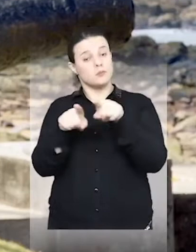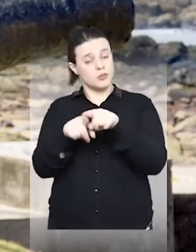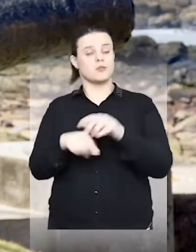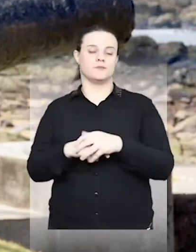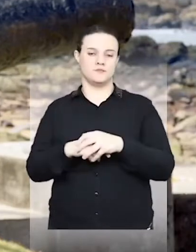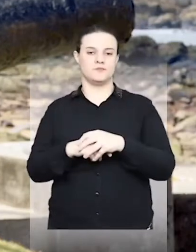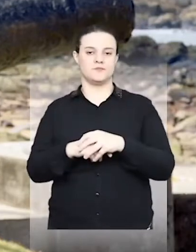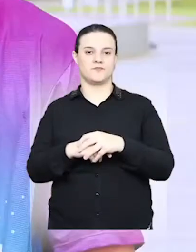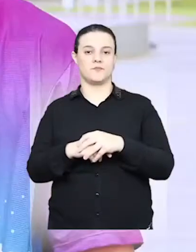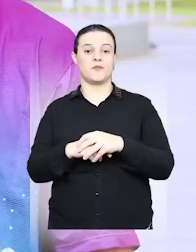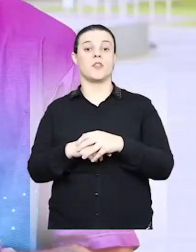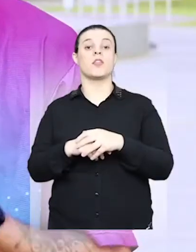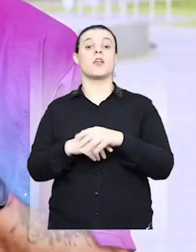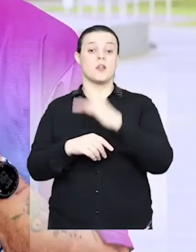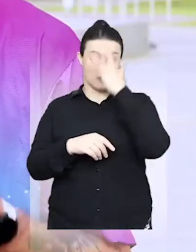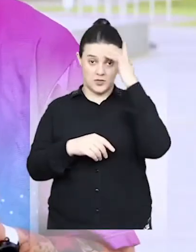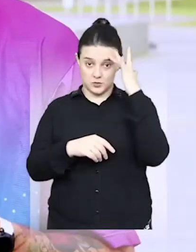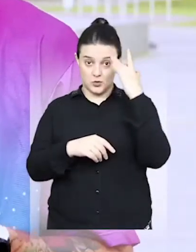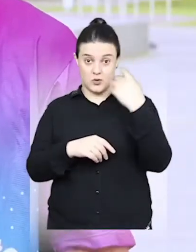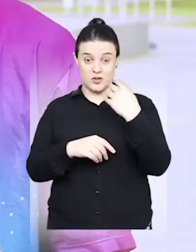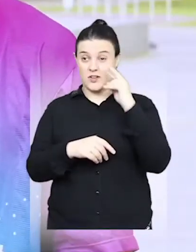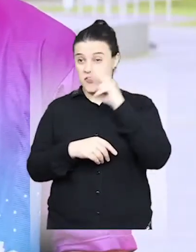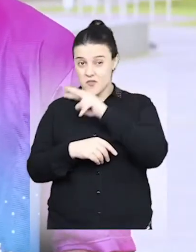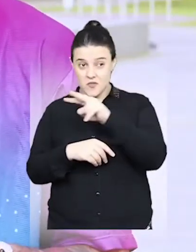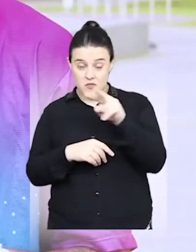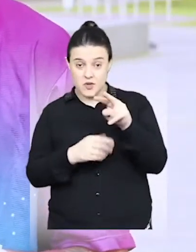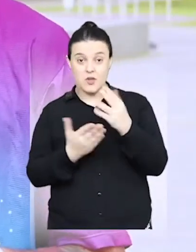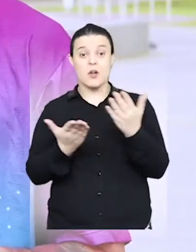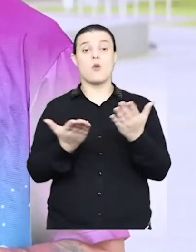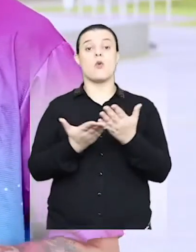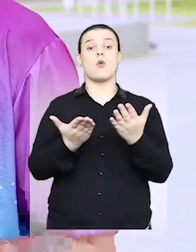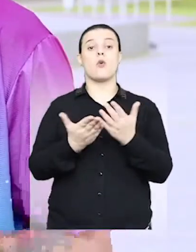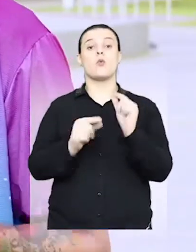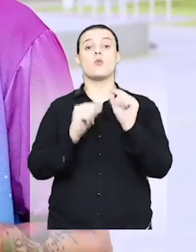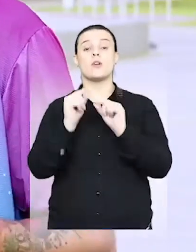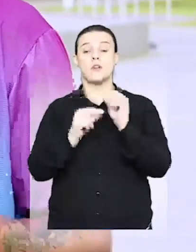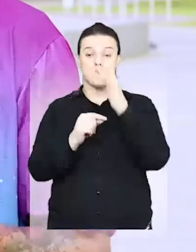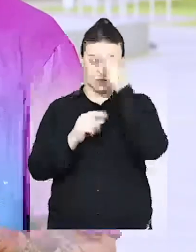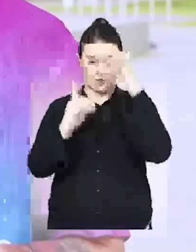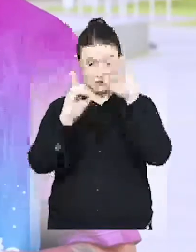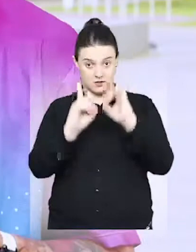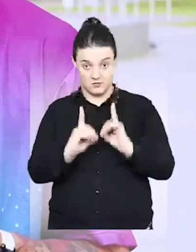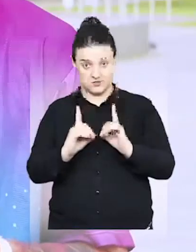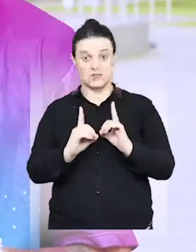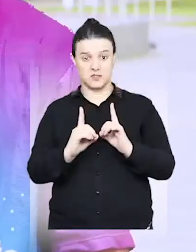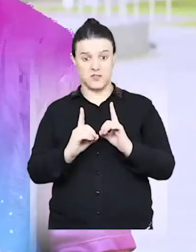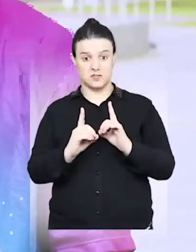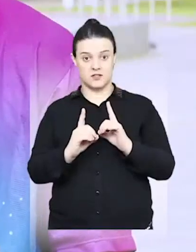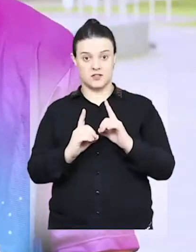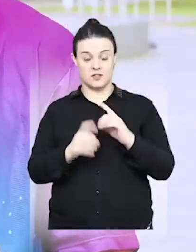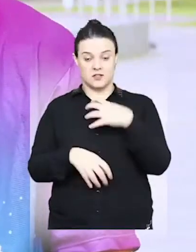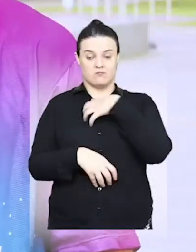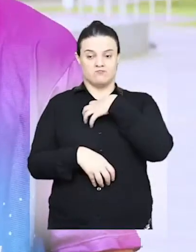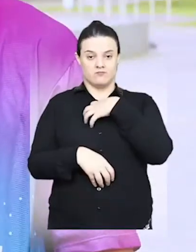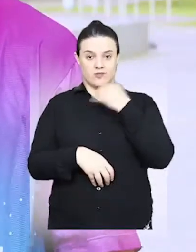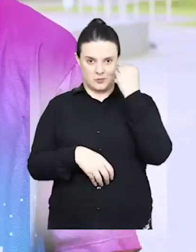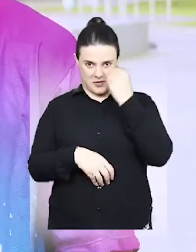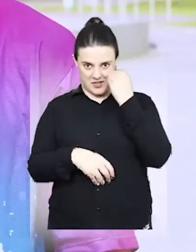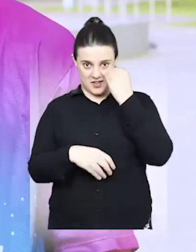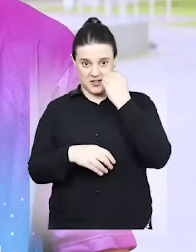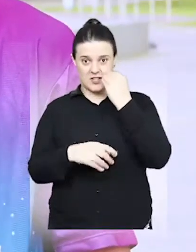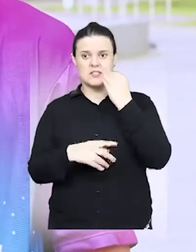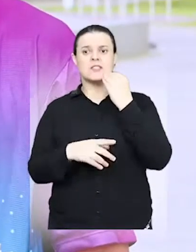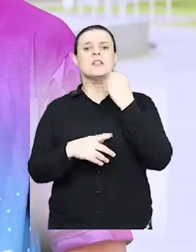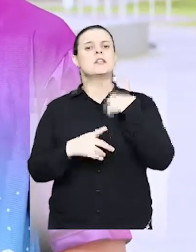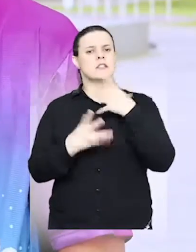decorrente disso também. Fábio. Quem vive o cenário de um portador ou um deficiente físico